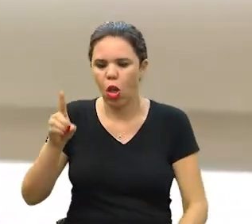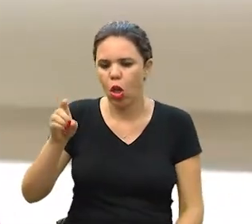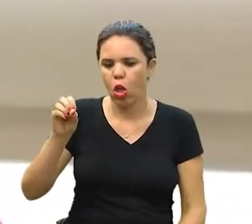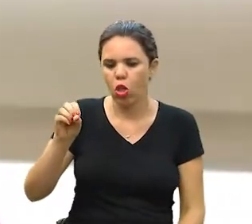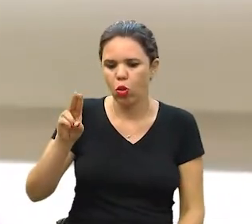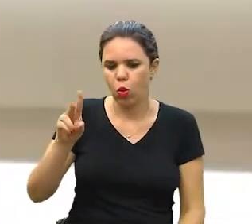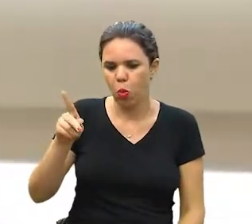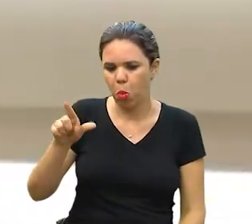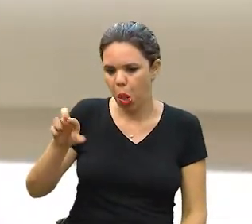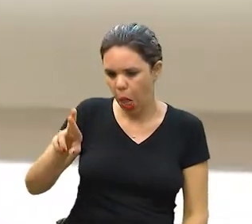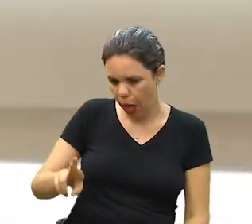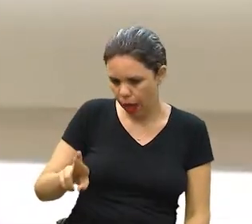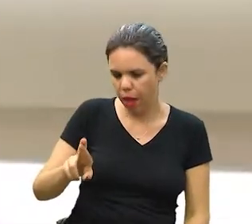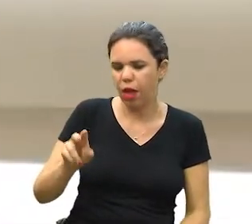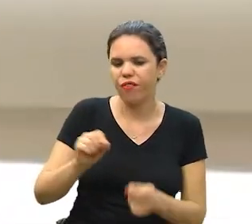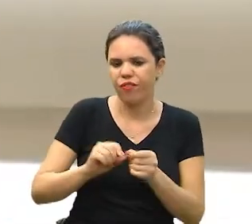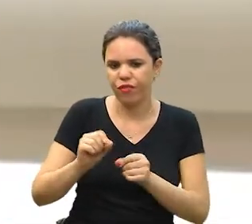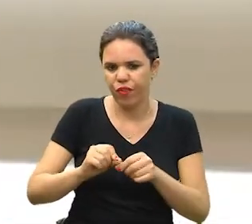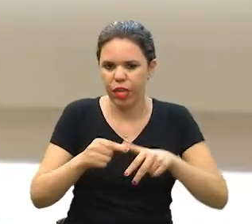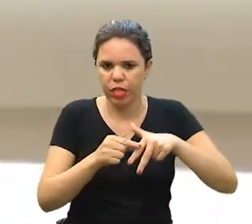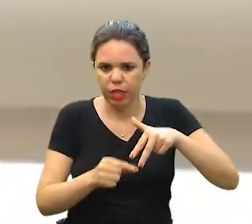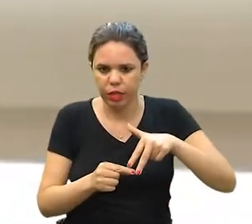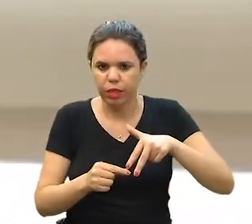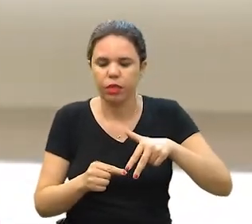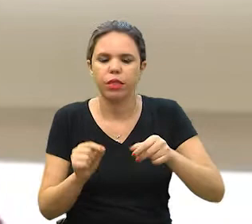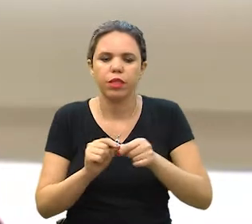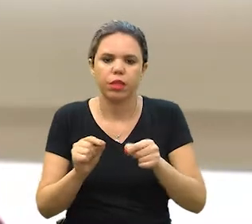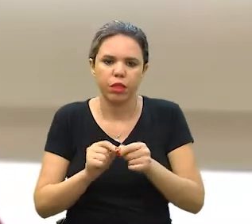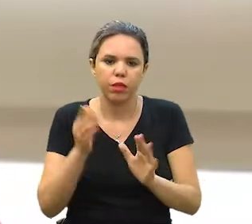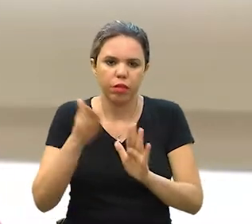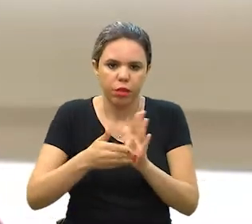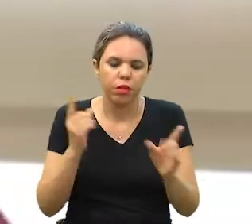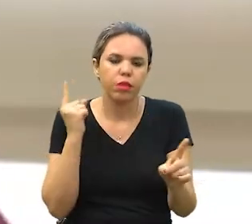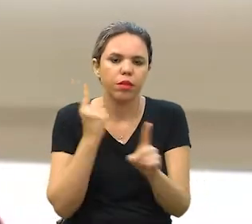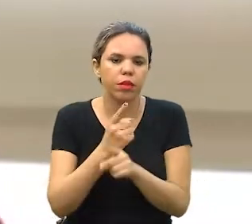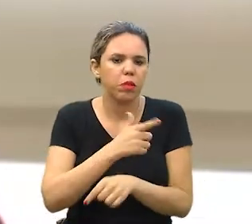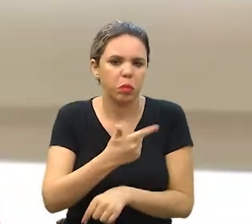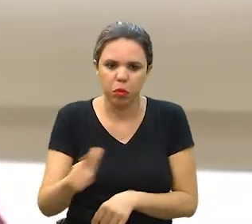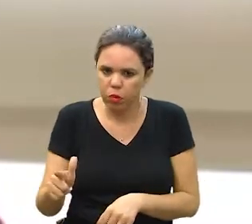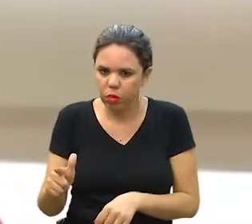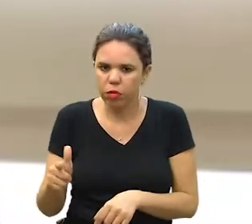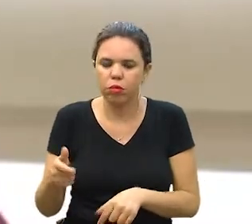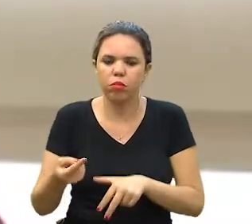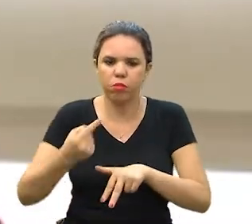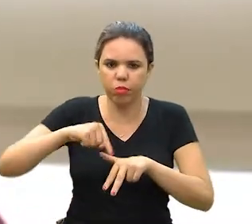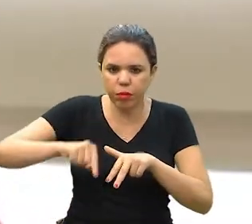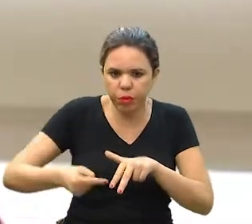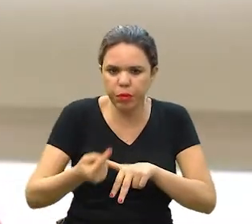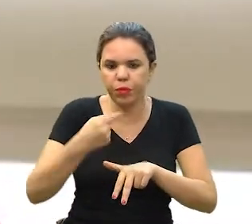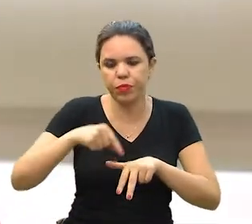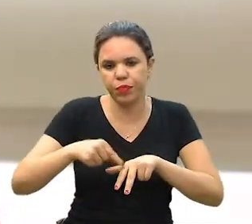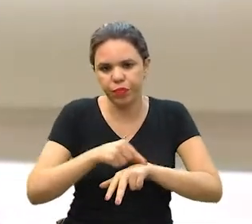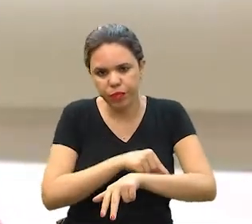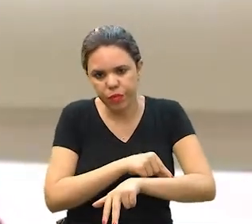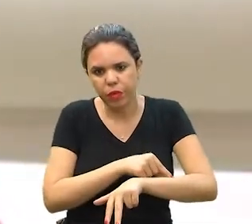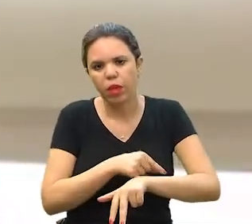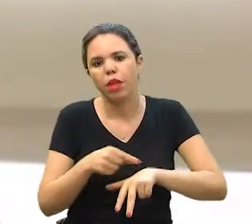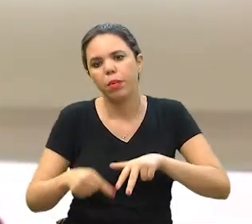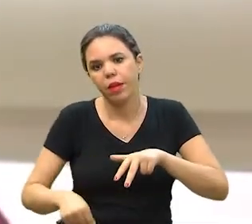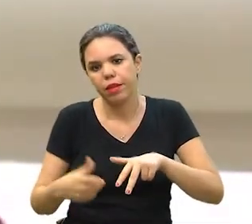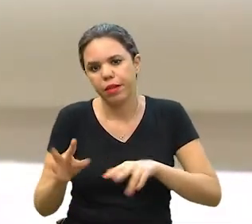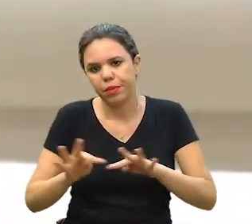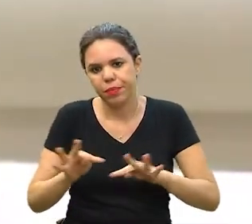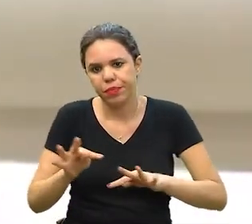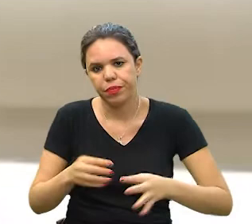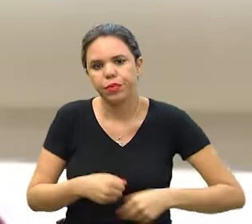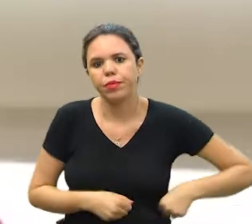Doppler. Então, vai ser feito esse exame na perna e vai se constatar que não tem a circulação dessa veia na perna.